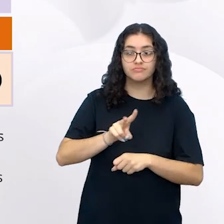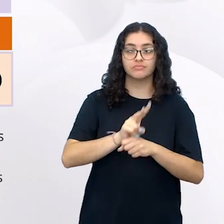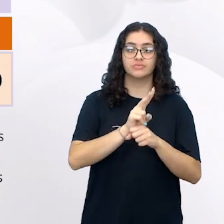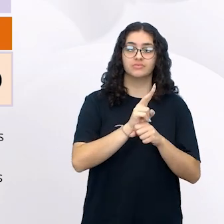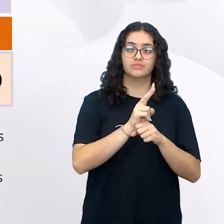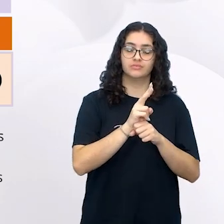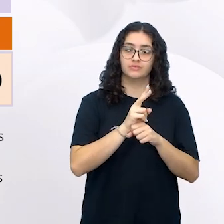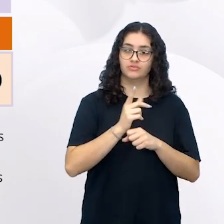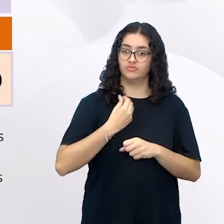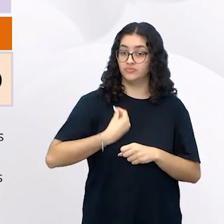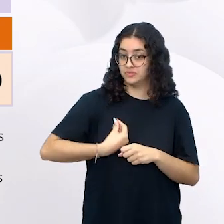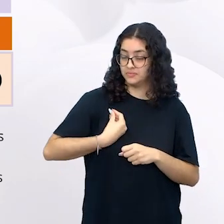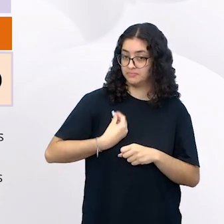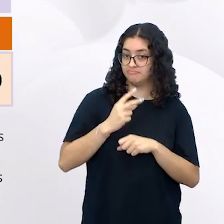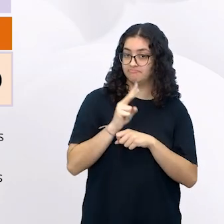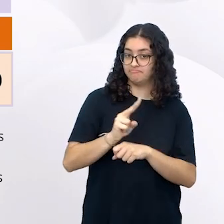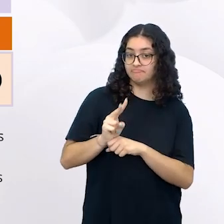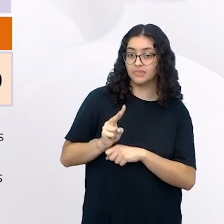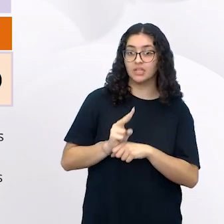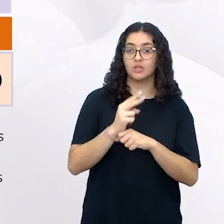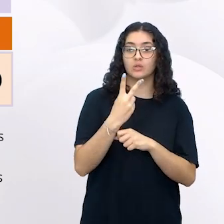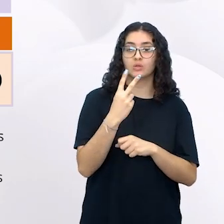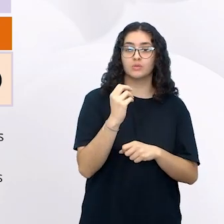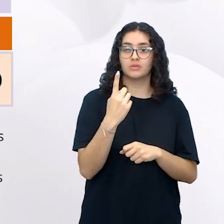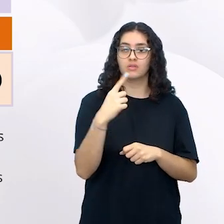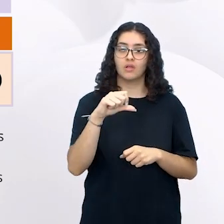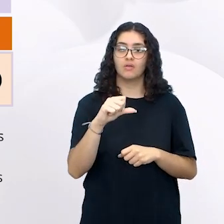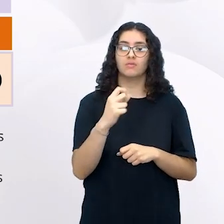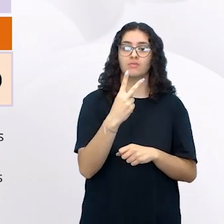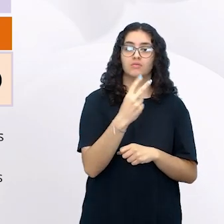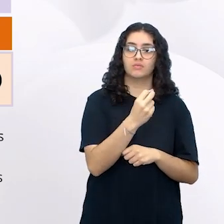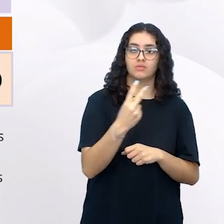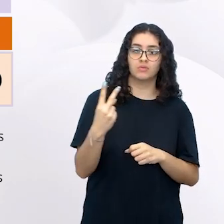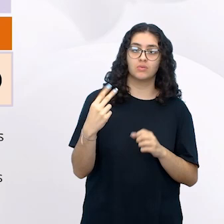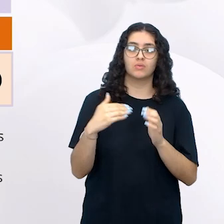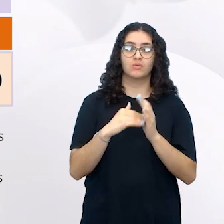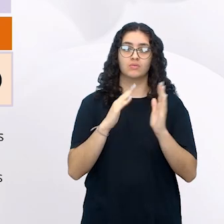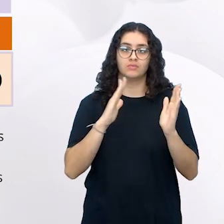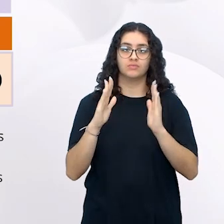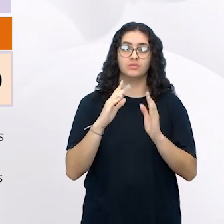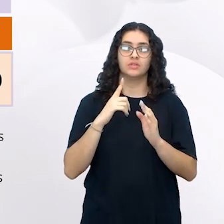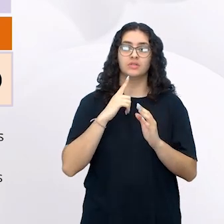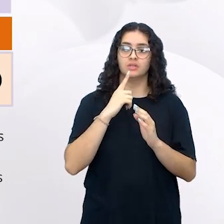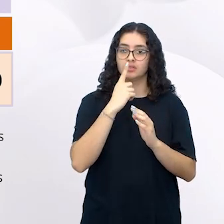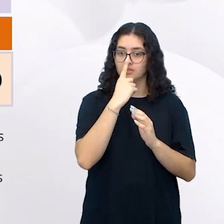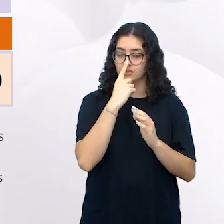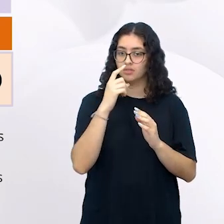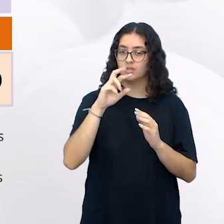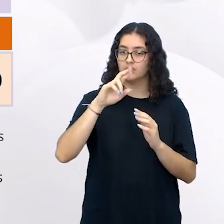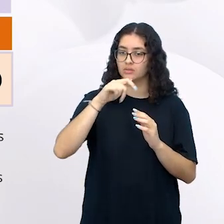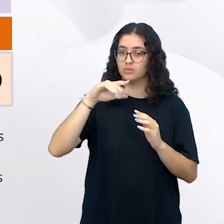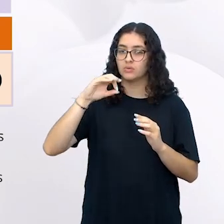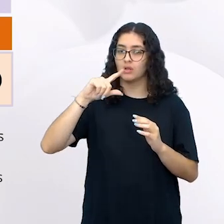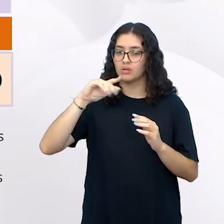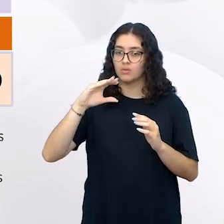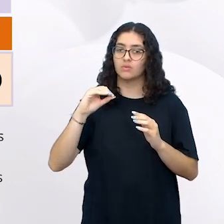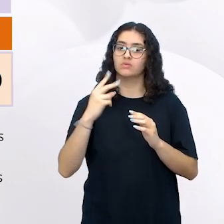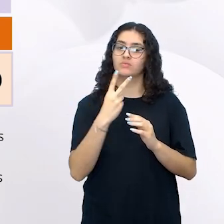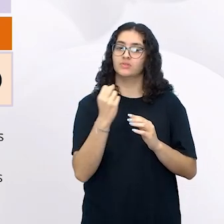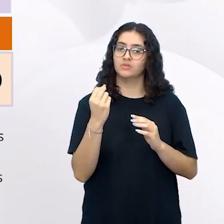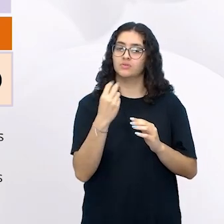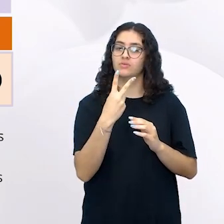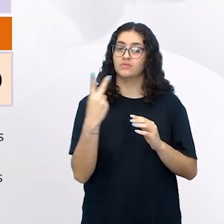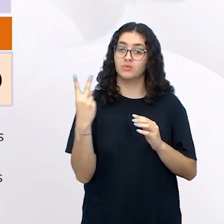biodiversidade, né, de 2019-22, resíduos sólidos, 2021 e 22, e mudanças